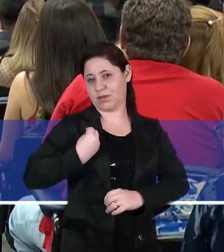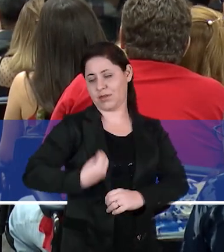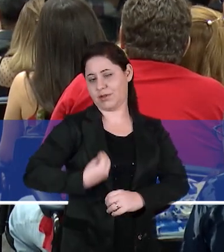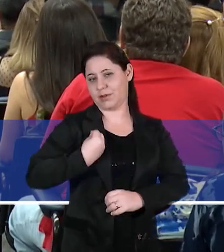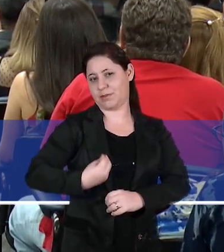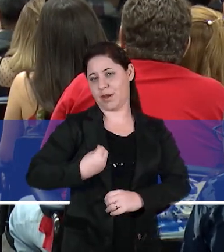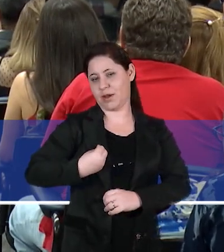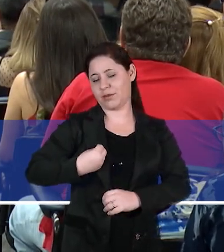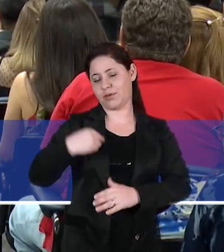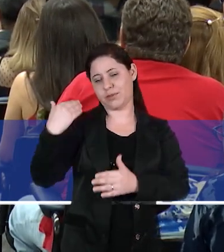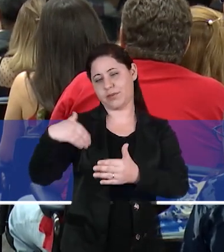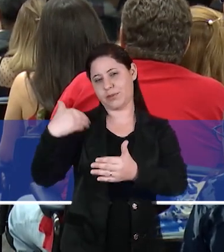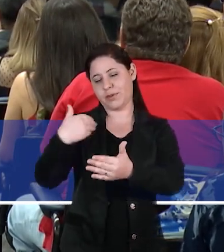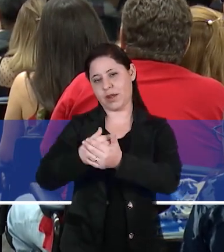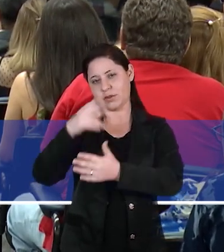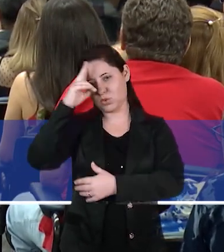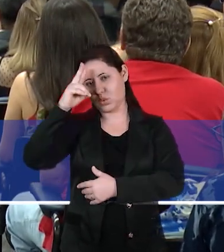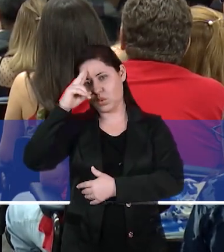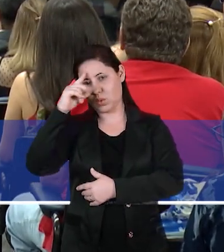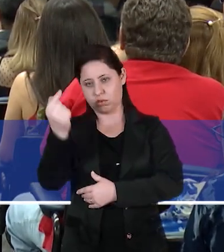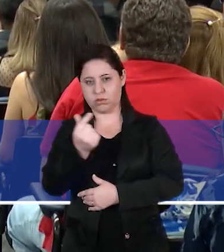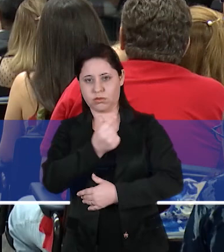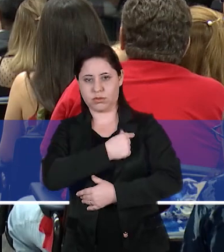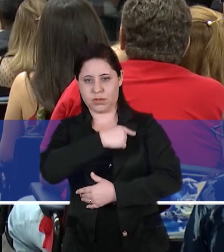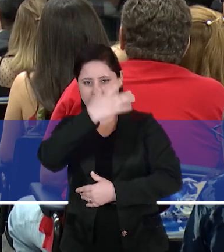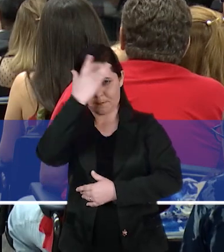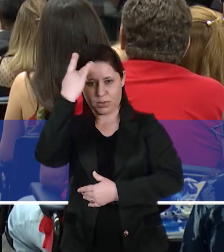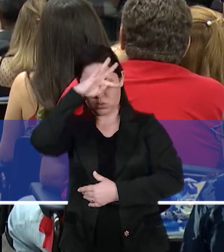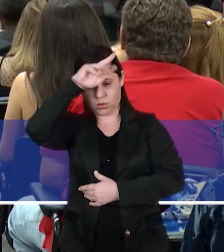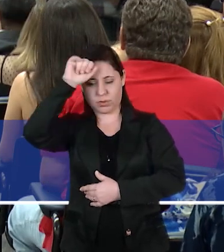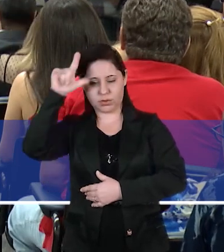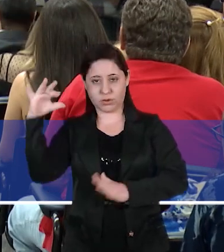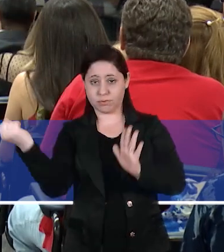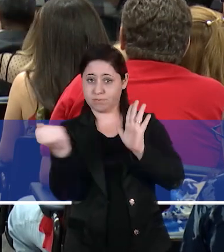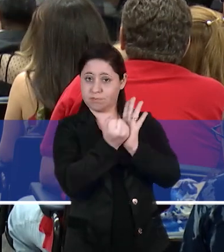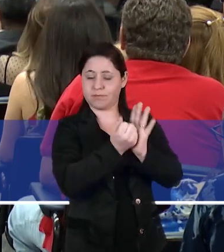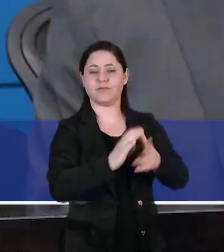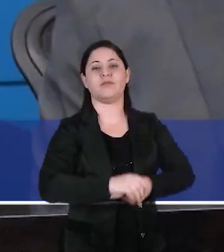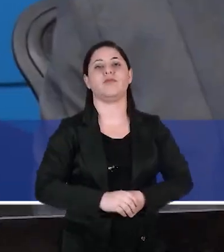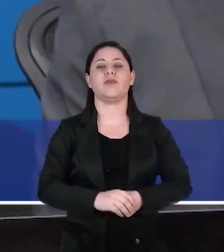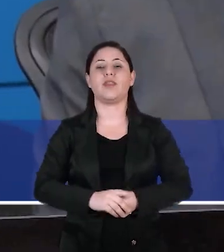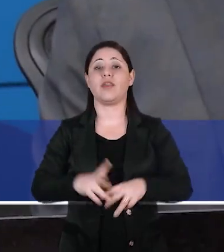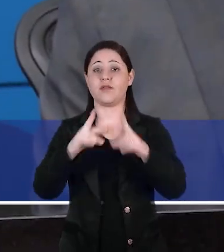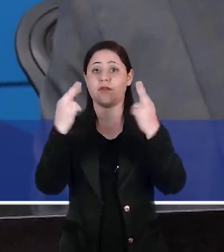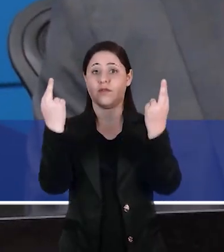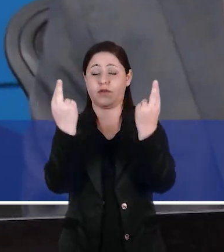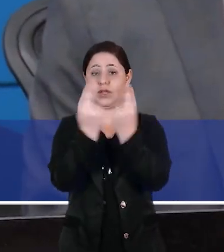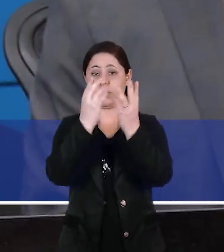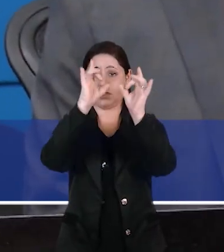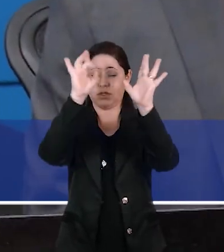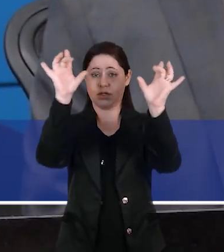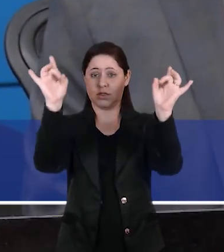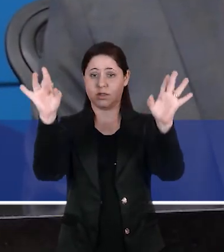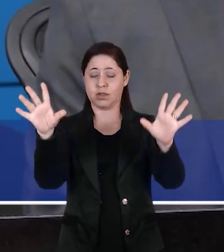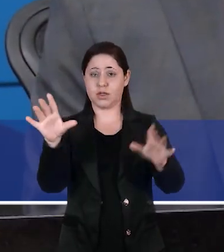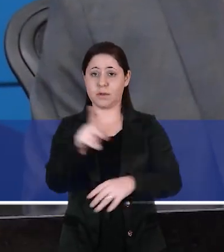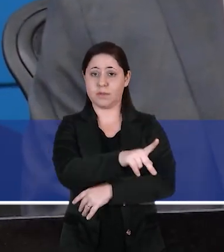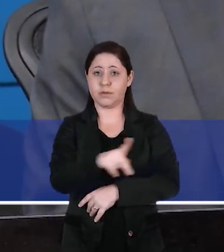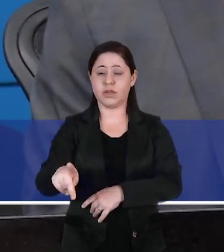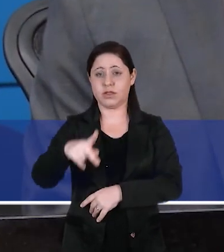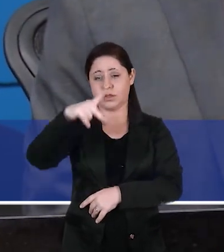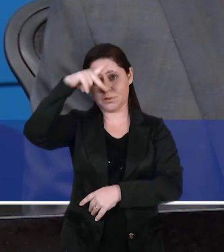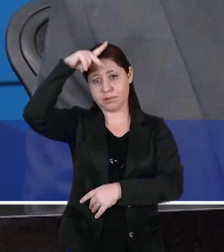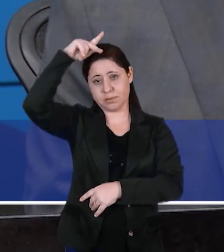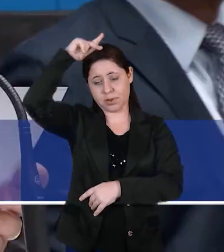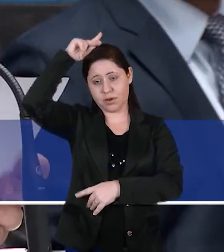parte de sua vida nesse processo com o título de cidadão sul-mato-grossense. À frente da sessão, o presidente da Casa de Leis,